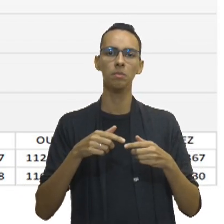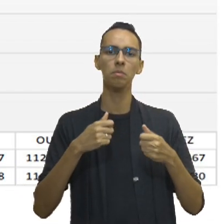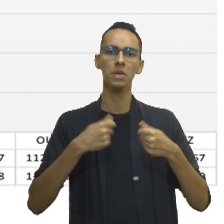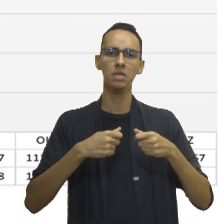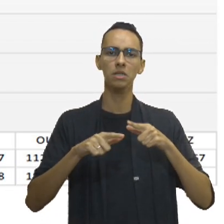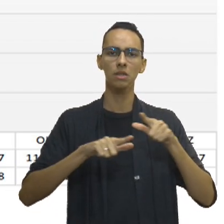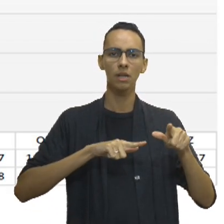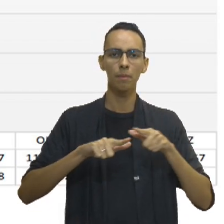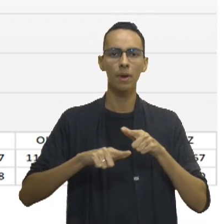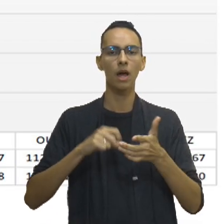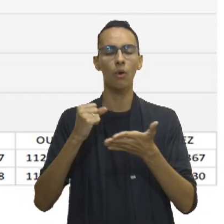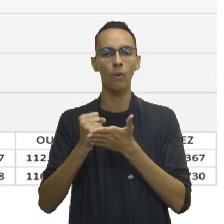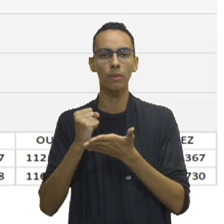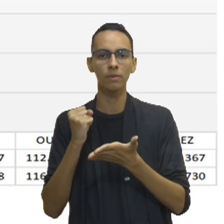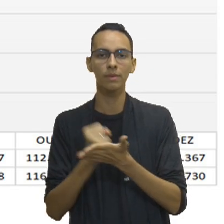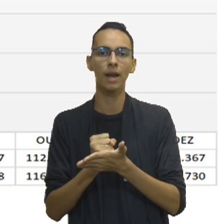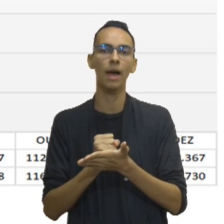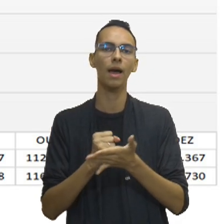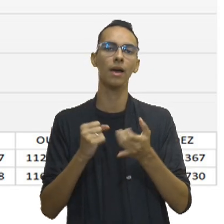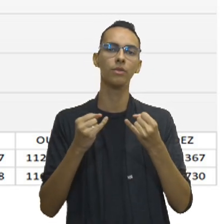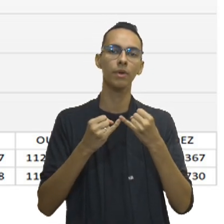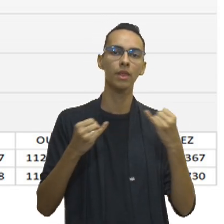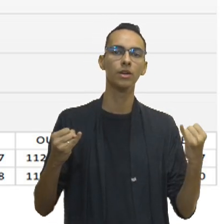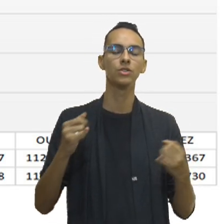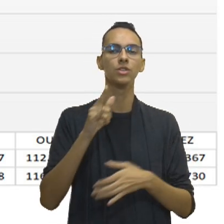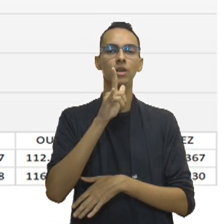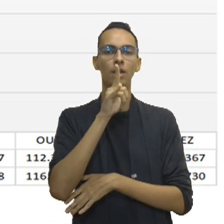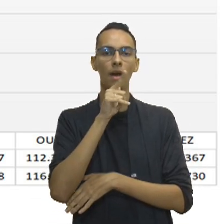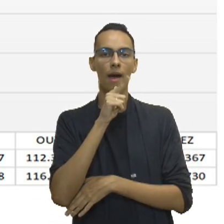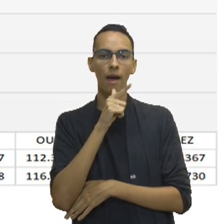contratos, energia, água,